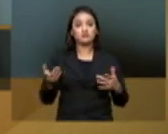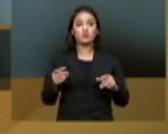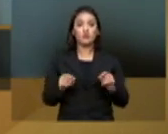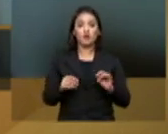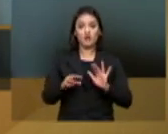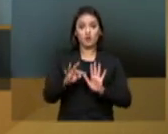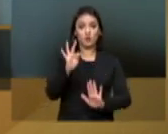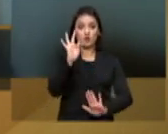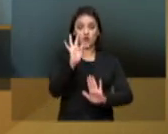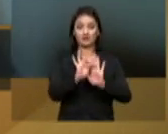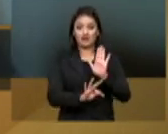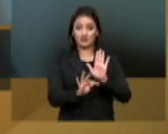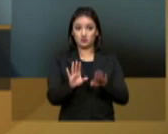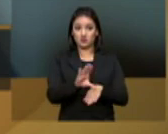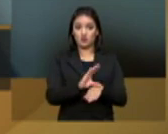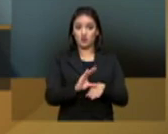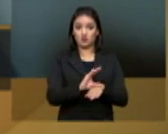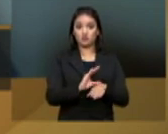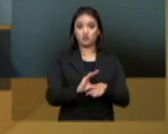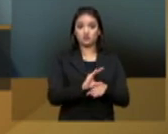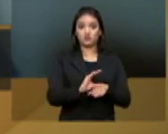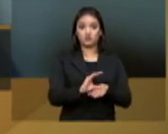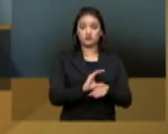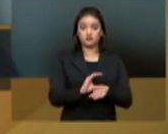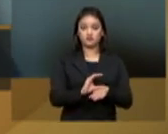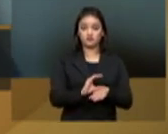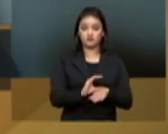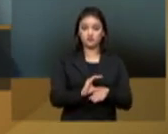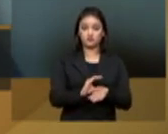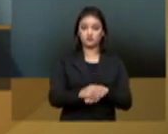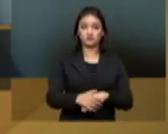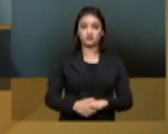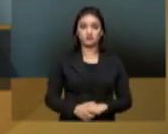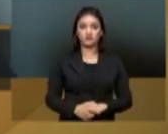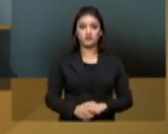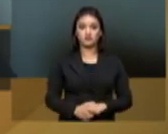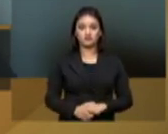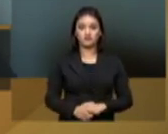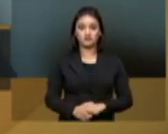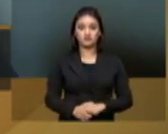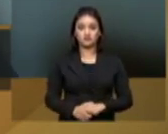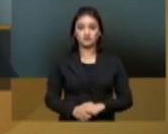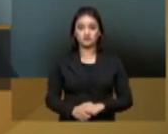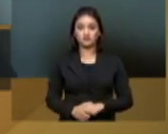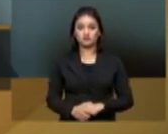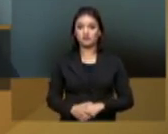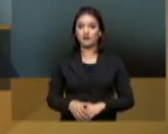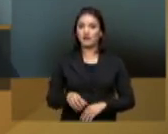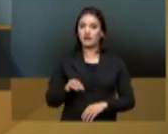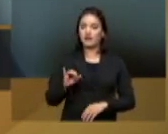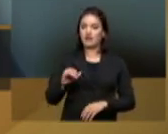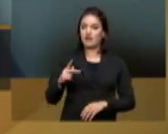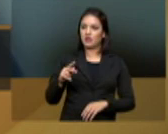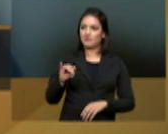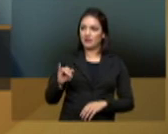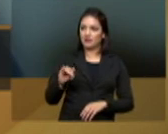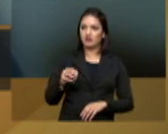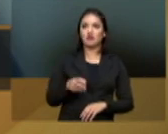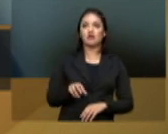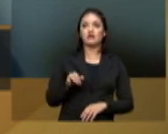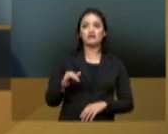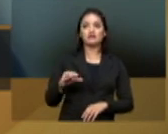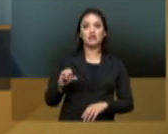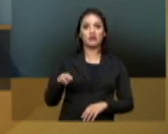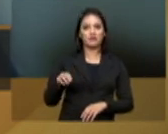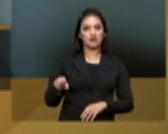o texto constitucional, ao contrário do que dispôs para o IPI e para o